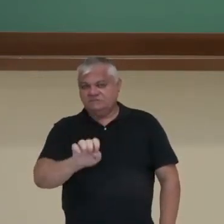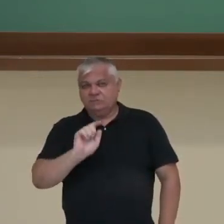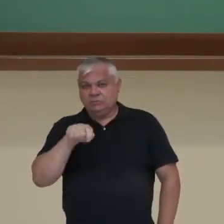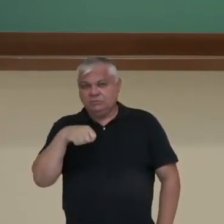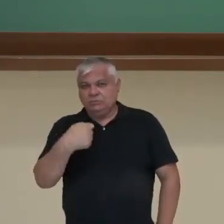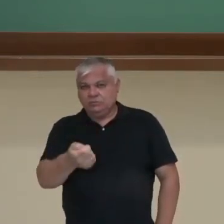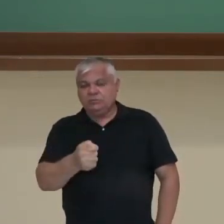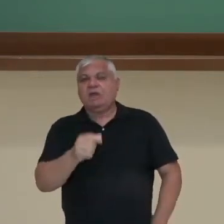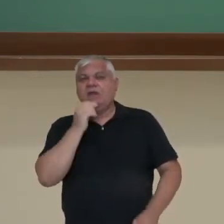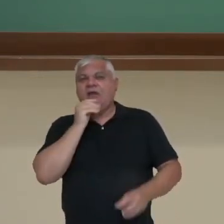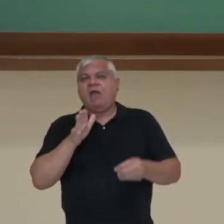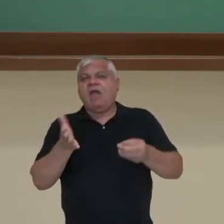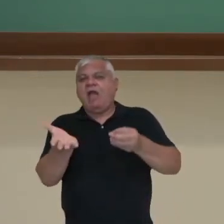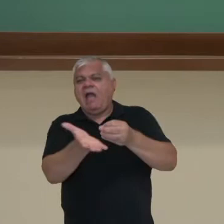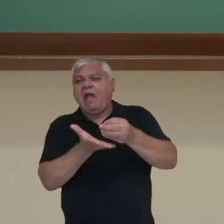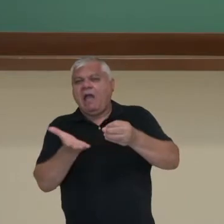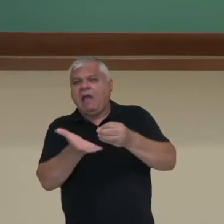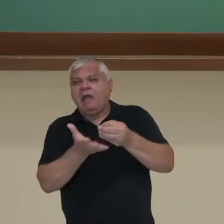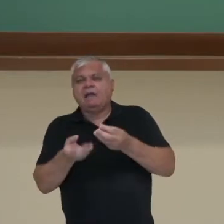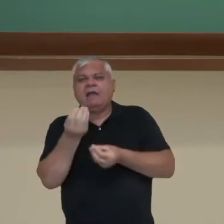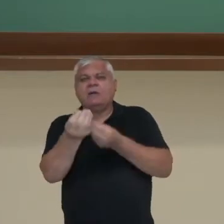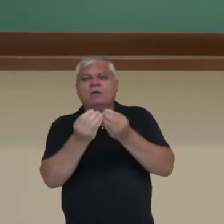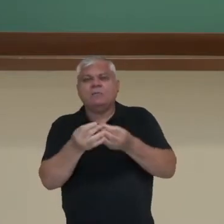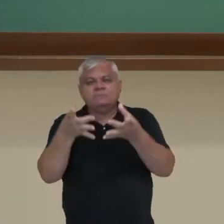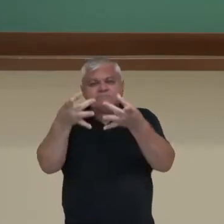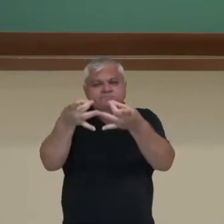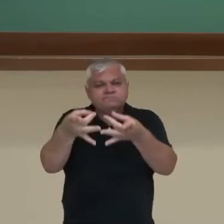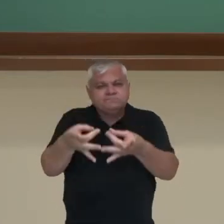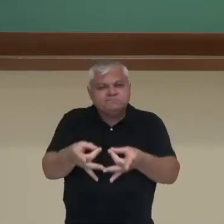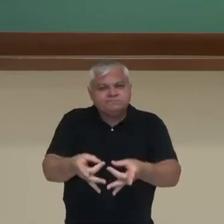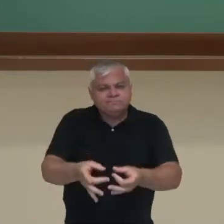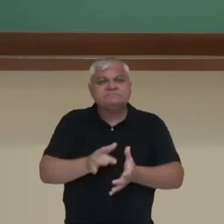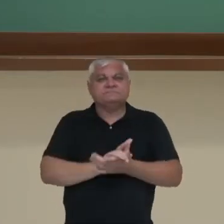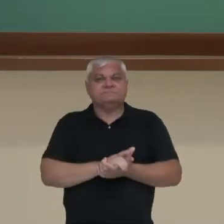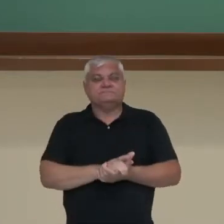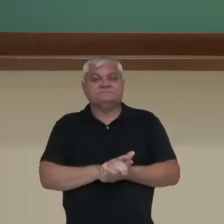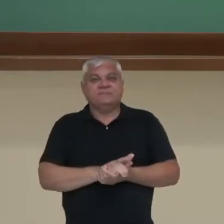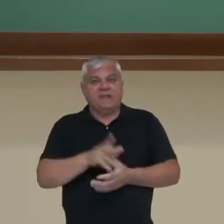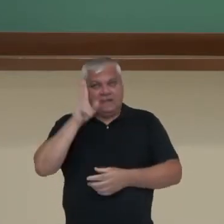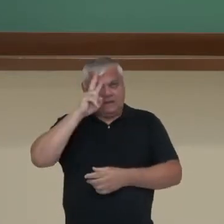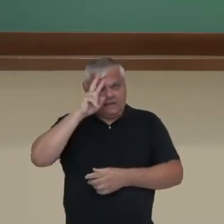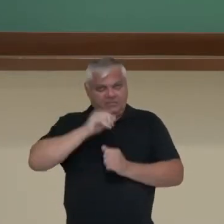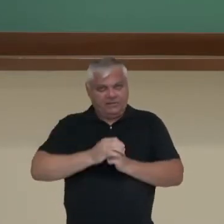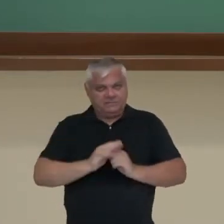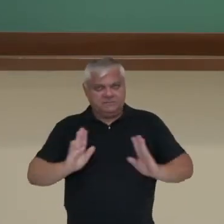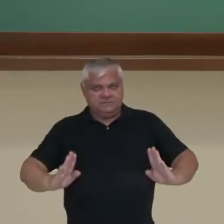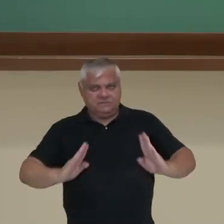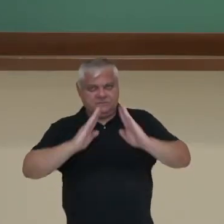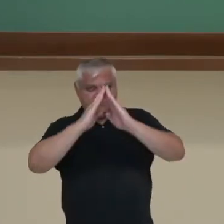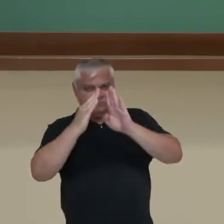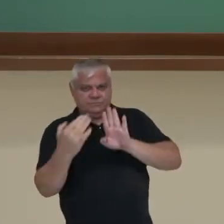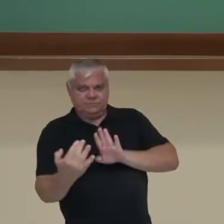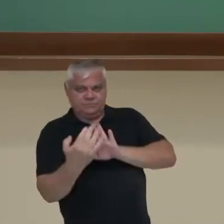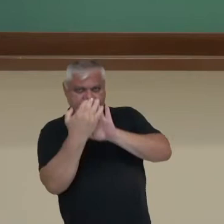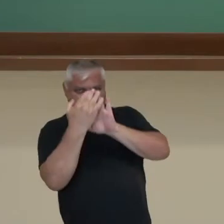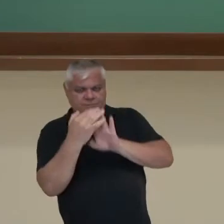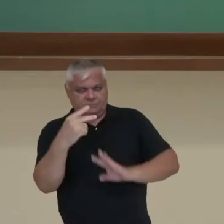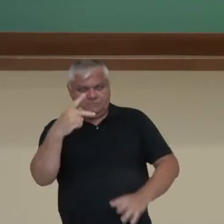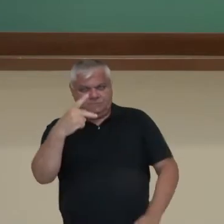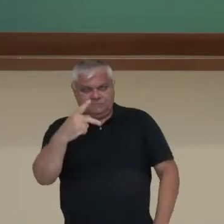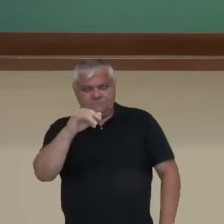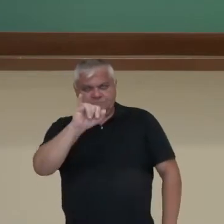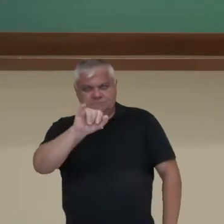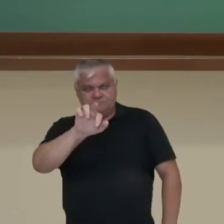sobre área de pirâmide. Vamos aprofundar um pouquinho este conhecimento. Vocês lembram uma pirâmide, não é verdade? Quando você vê uma pirâmide, a gente